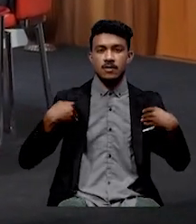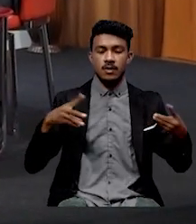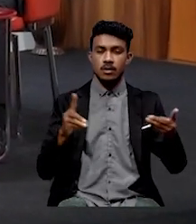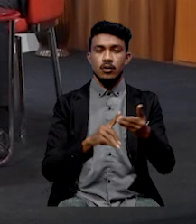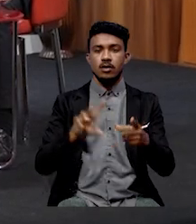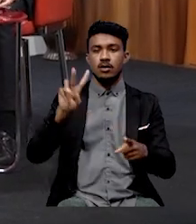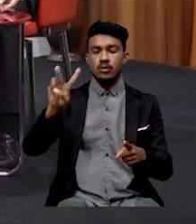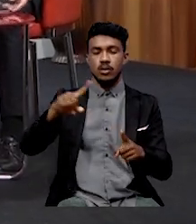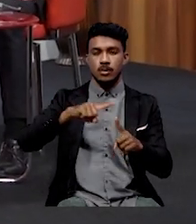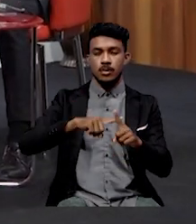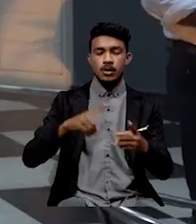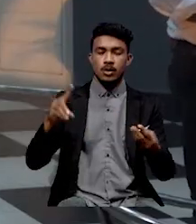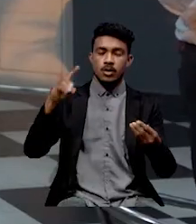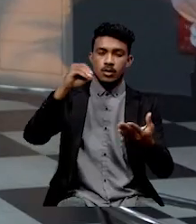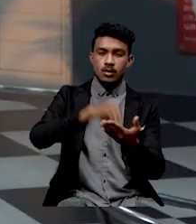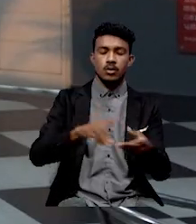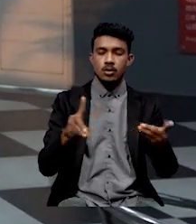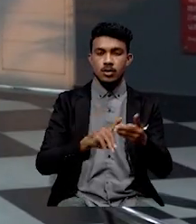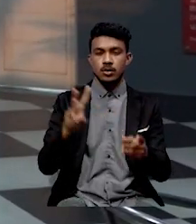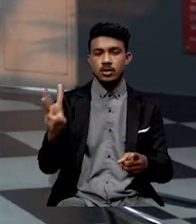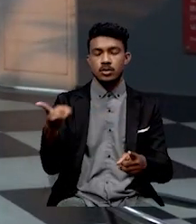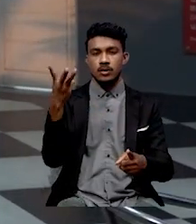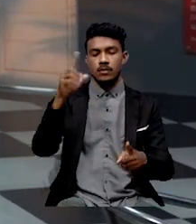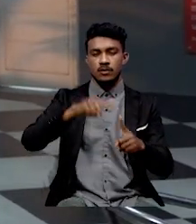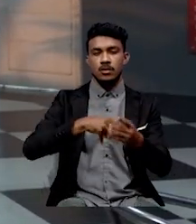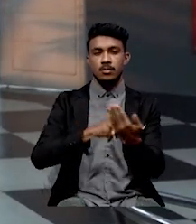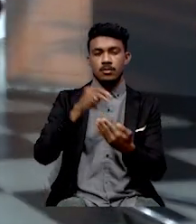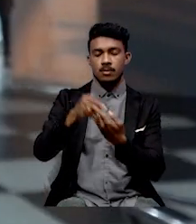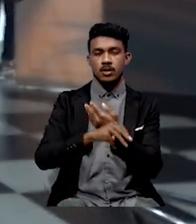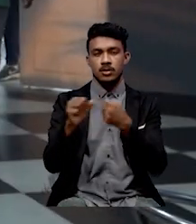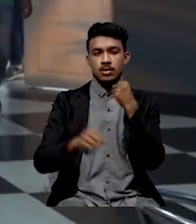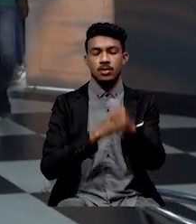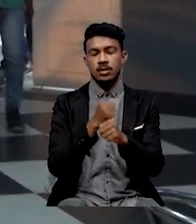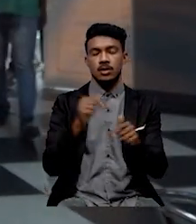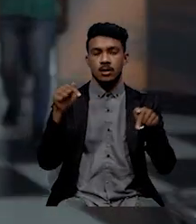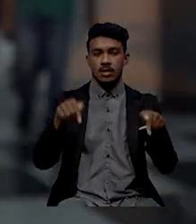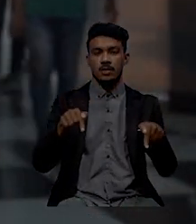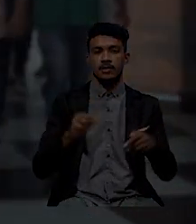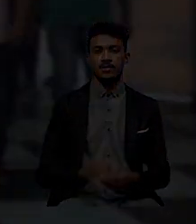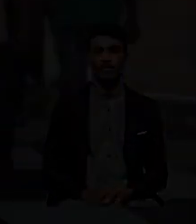to oloron sanulu resinen fulan marsu tinang ne. Fátima Pereira, Eliu Gaio, GMN.